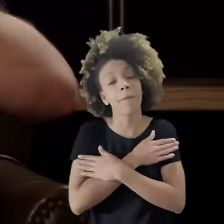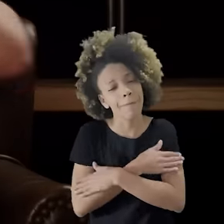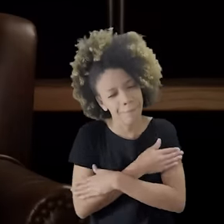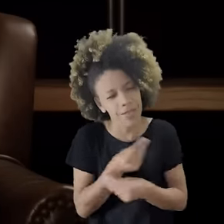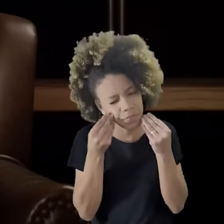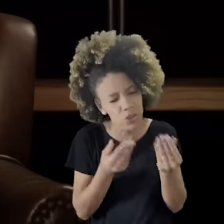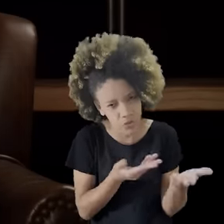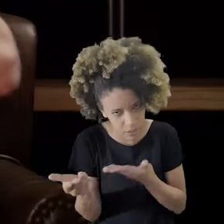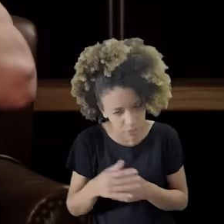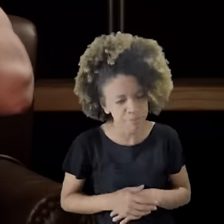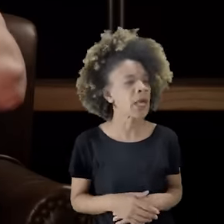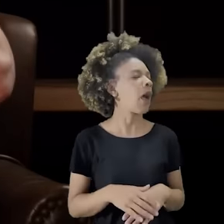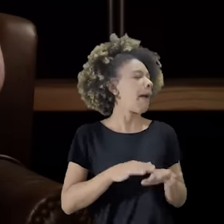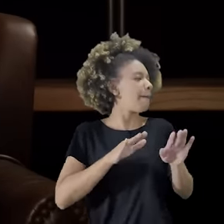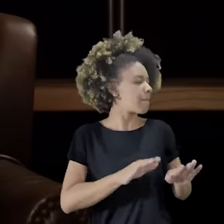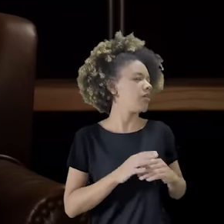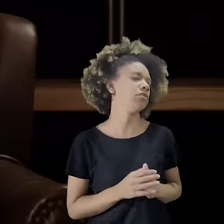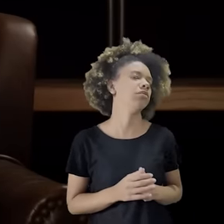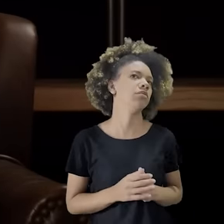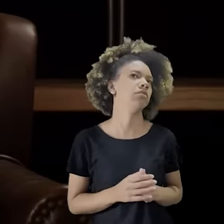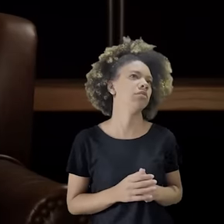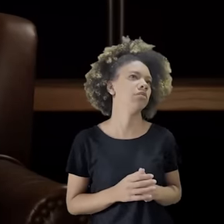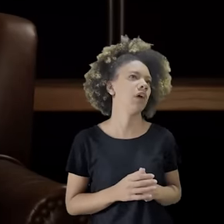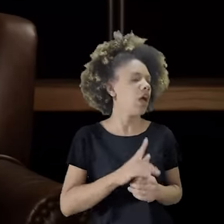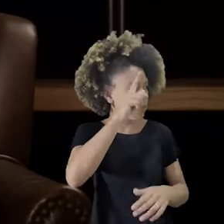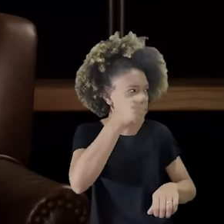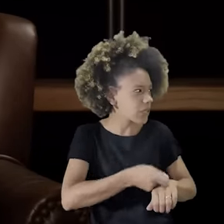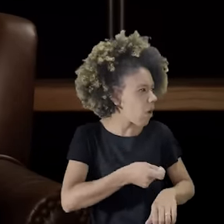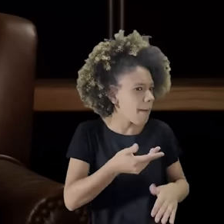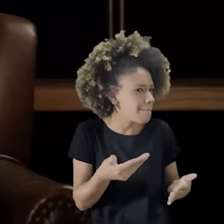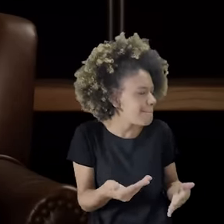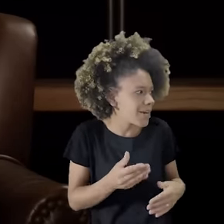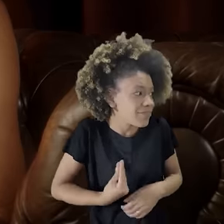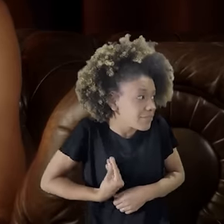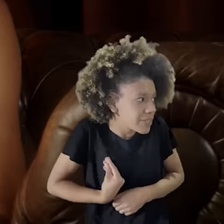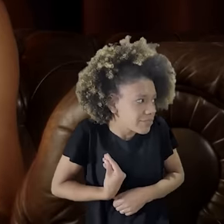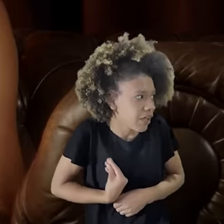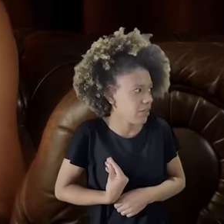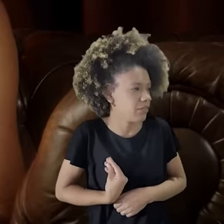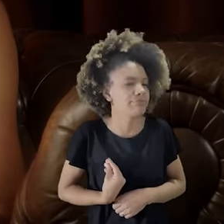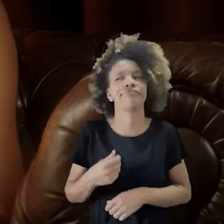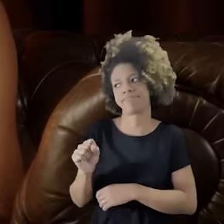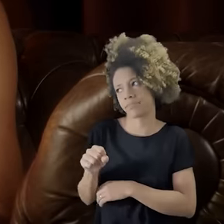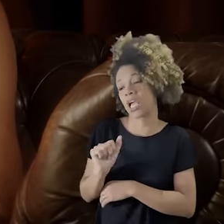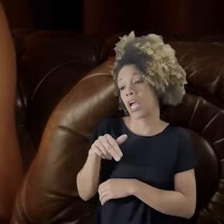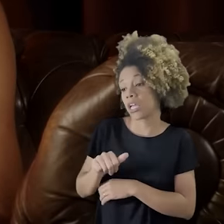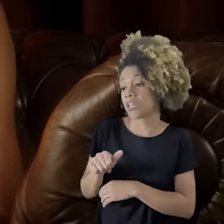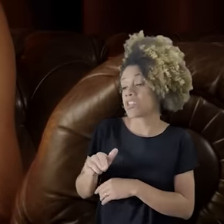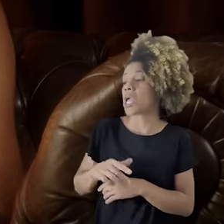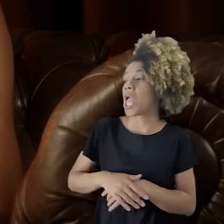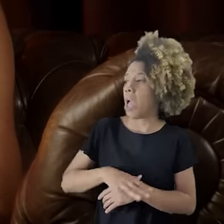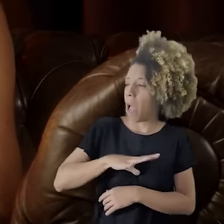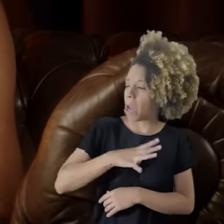Twitter um abraço a todos mas assim é cara é uma decisão pra tua vida é e o pessoal sempre fala para minha Ana